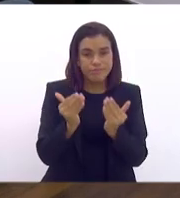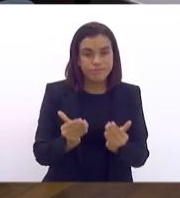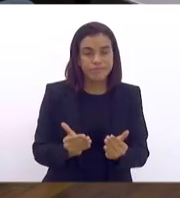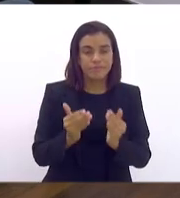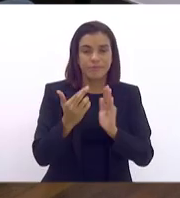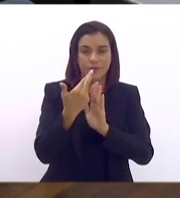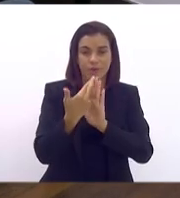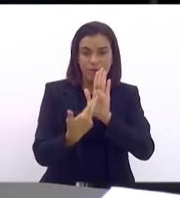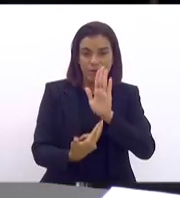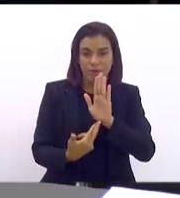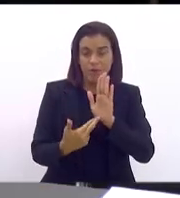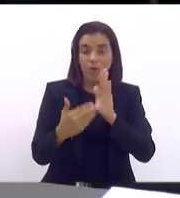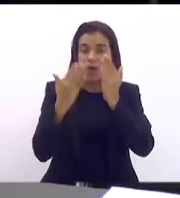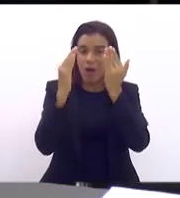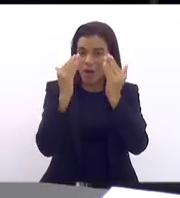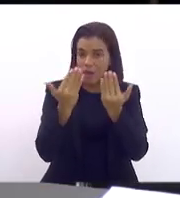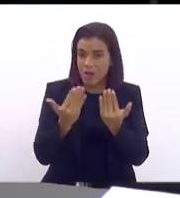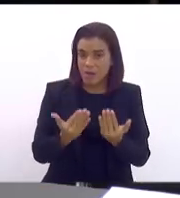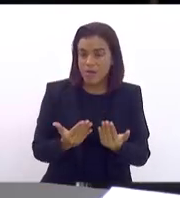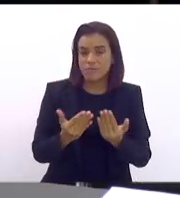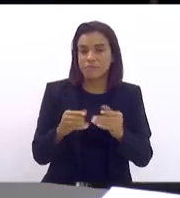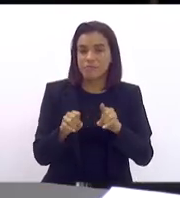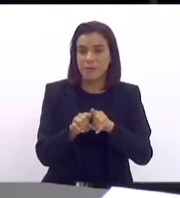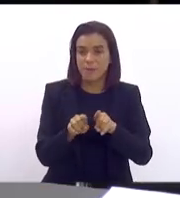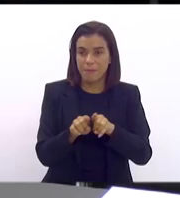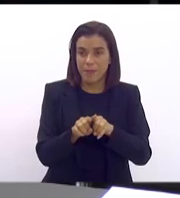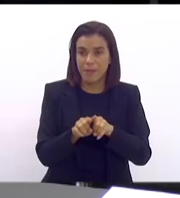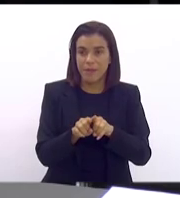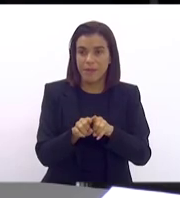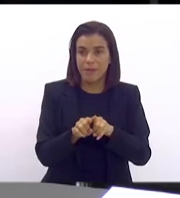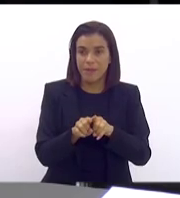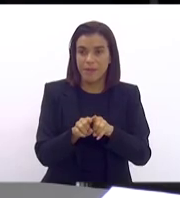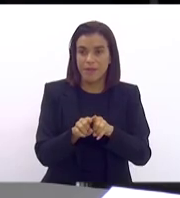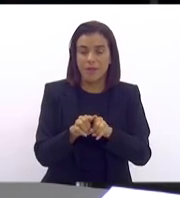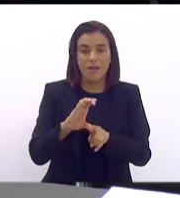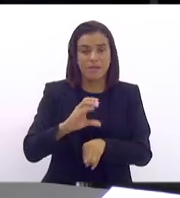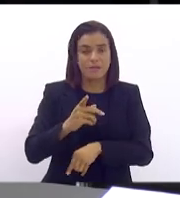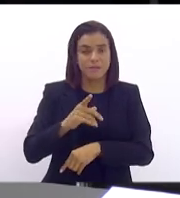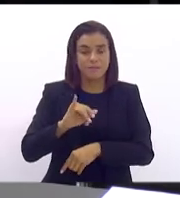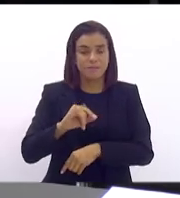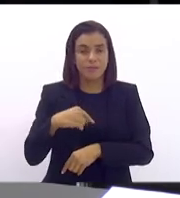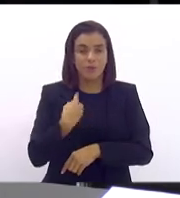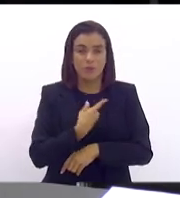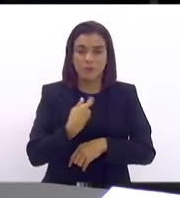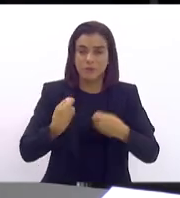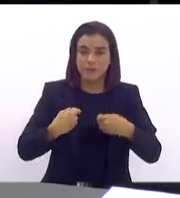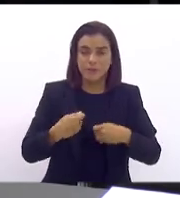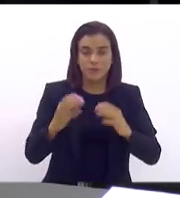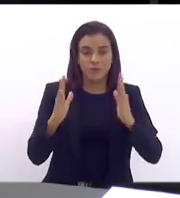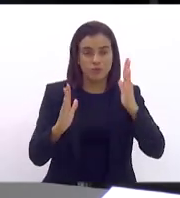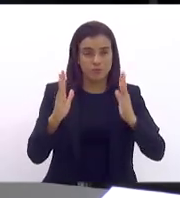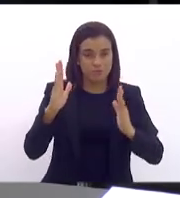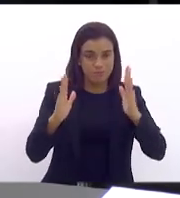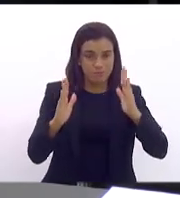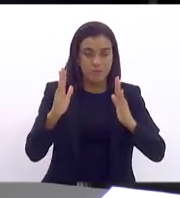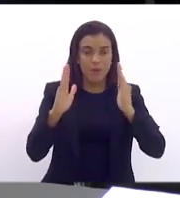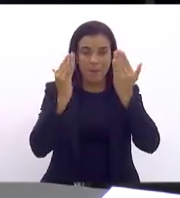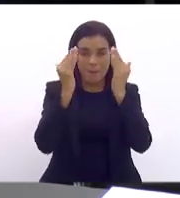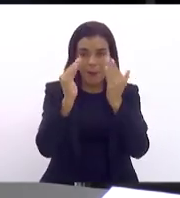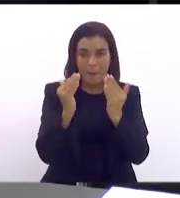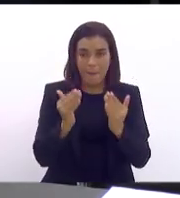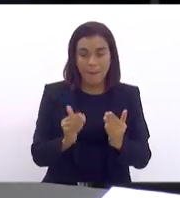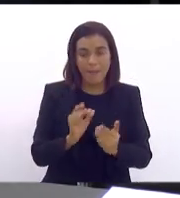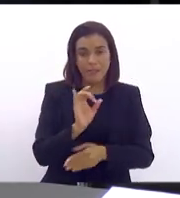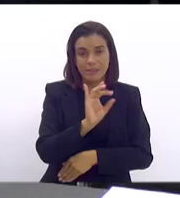relatório. Acho que, além da apresentação e submissão do relatório a essa CPI, nós precisamos de algum tempo para apreciação de